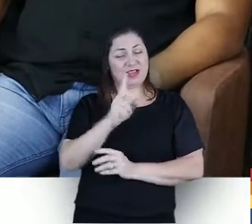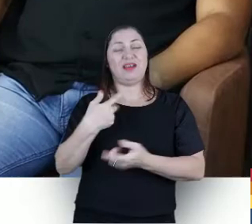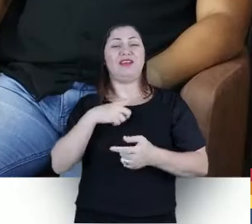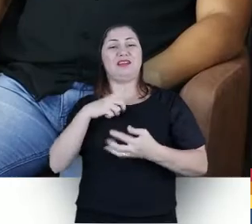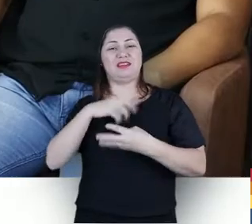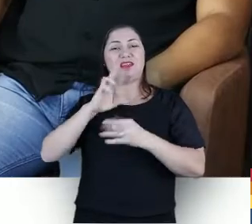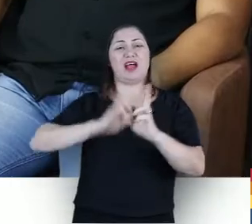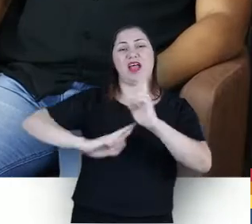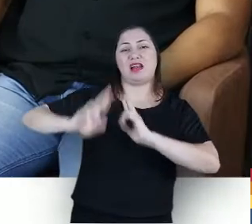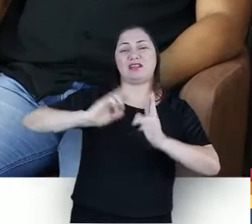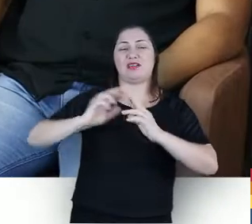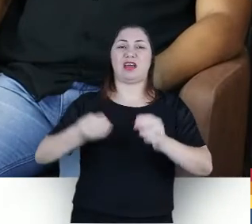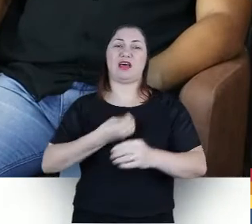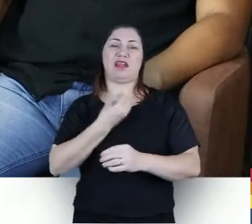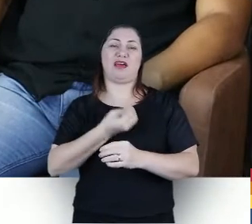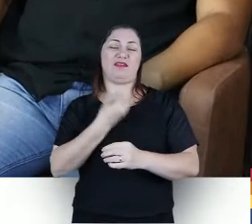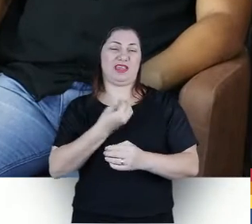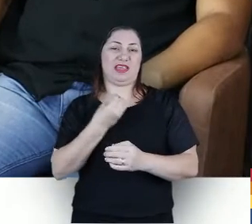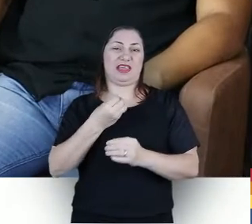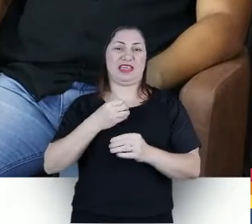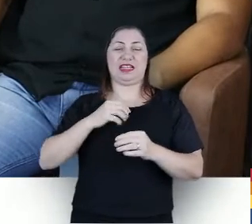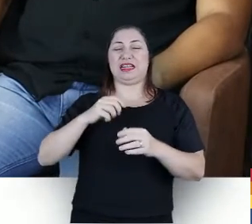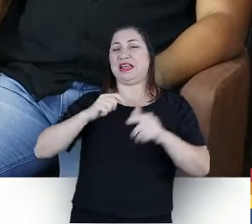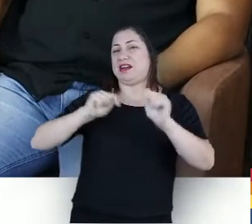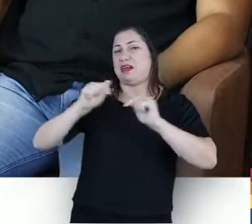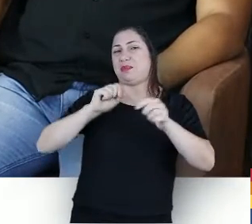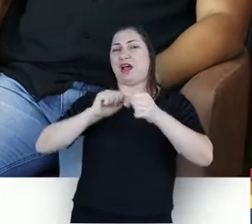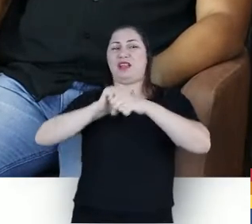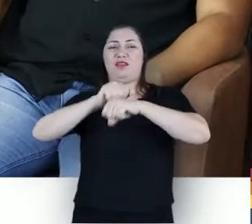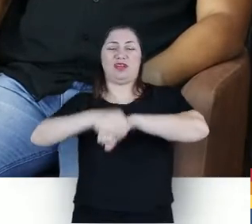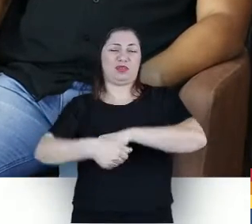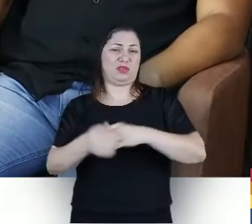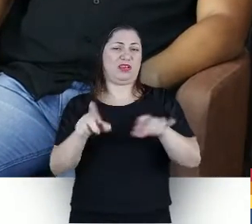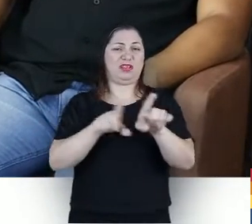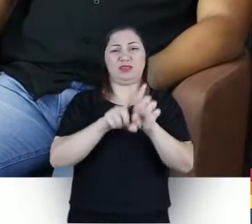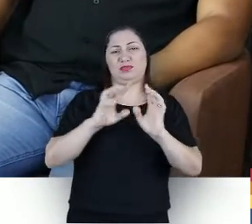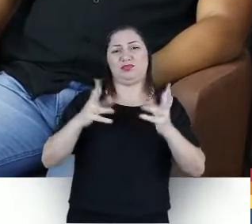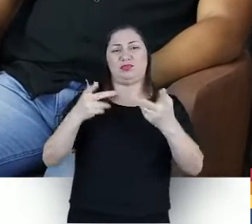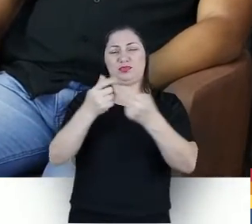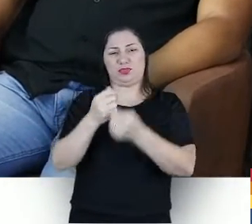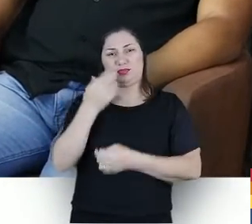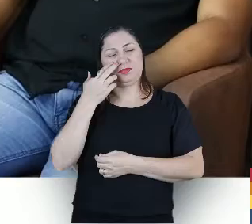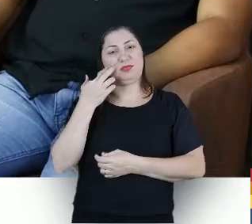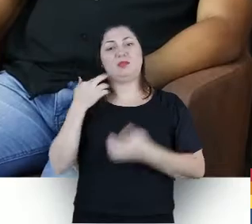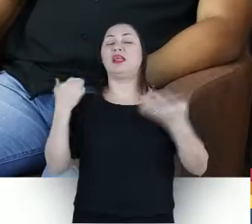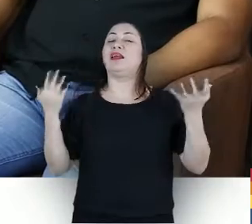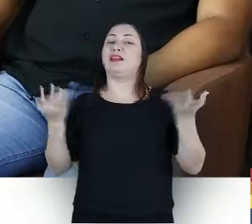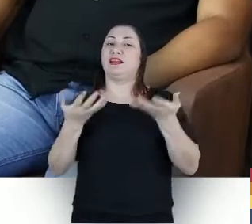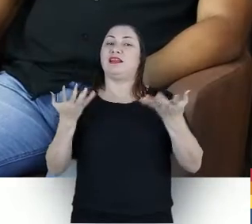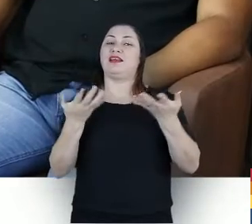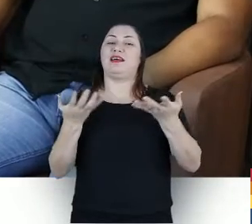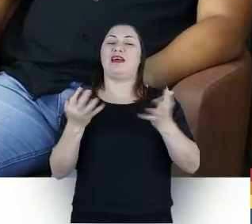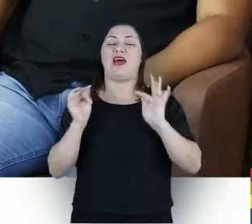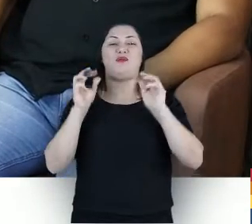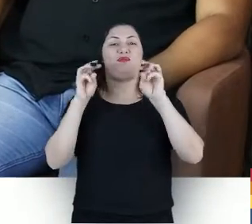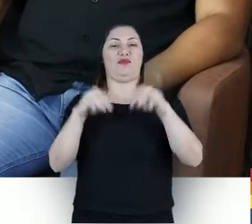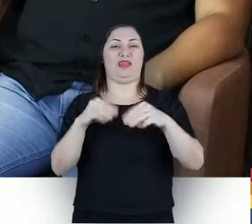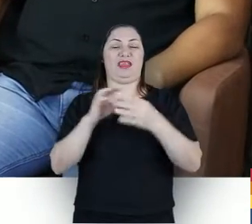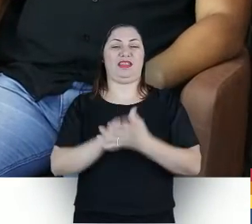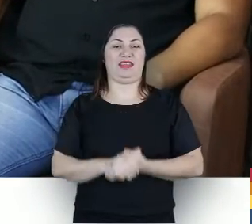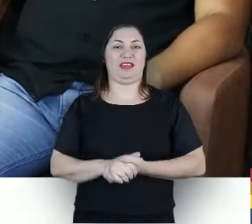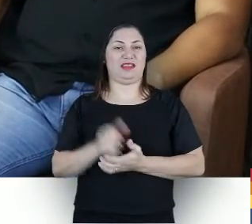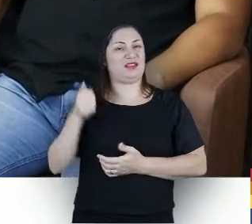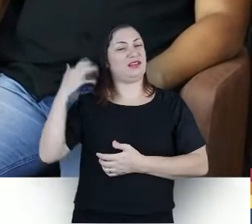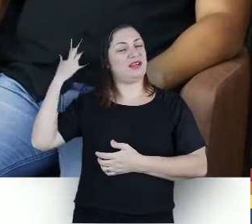o mundo do trabalho exige essas habilidades, né? Então a gente não pode fugir disso. Essas habilidades não estão ali à toa, né? Elas estão relacionadas ao